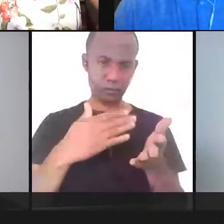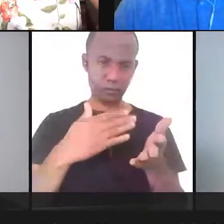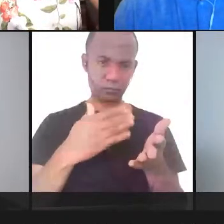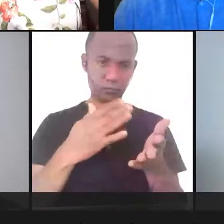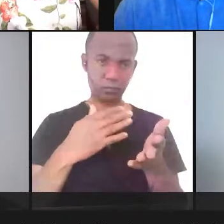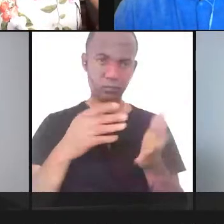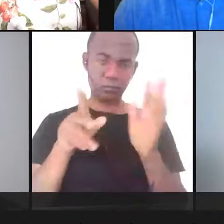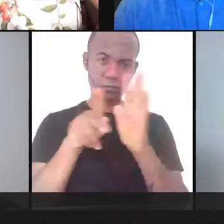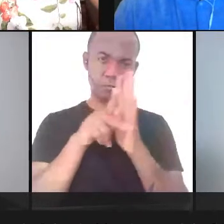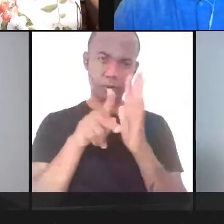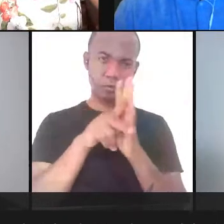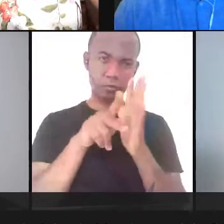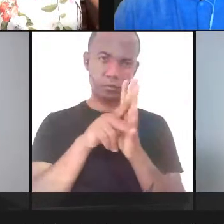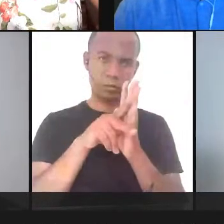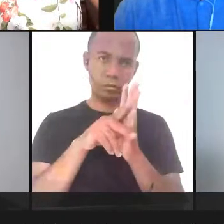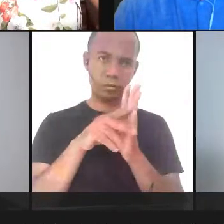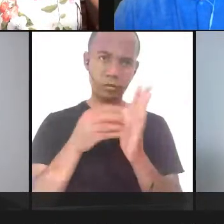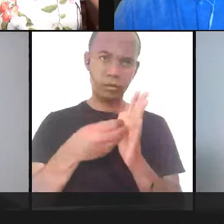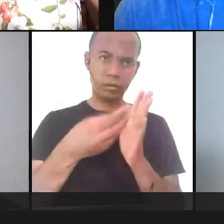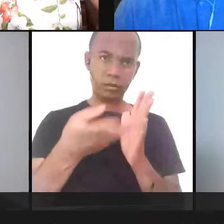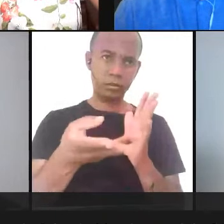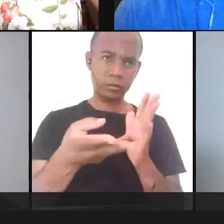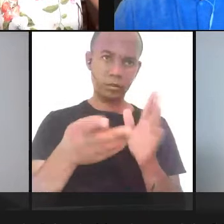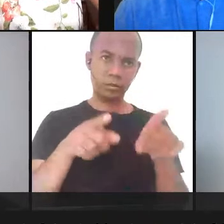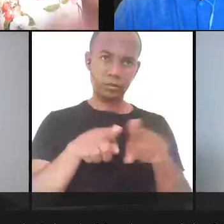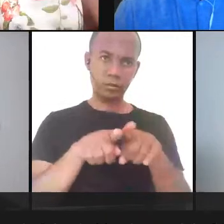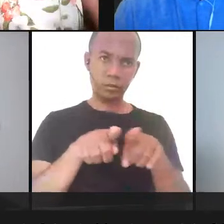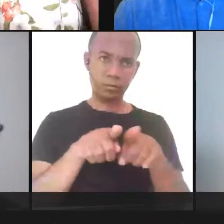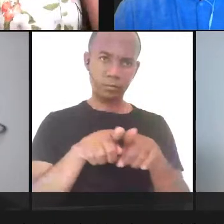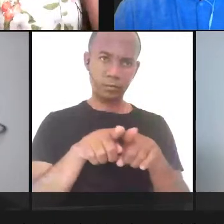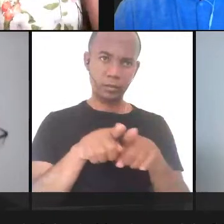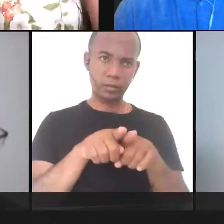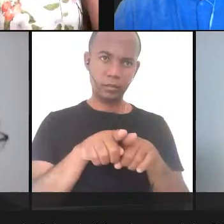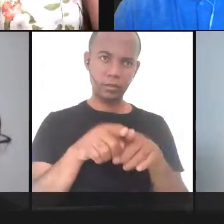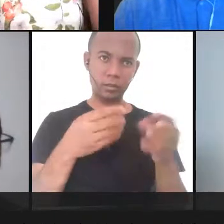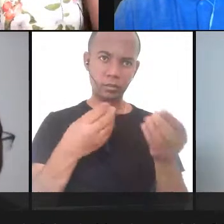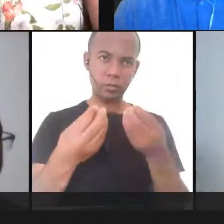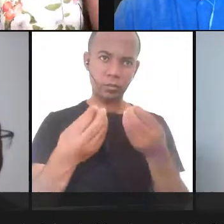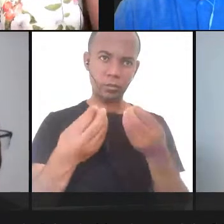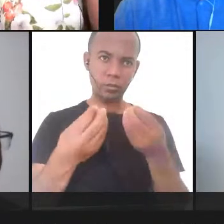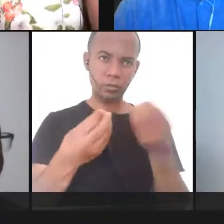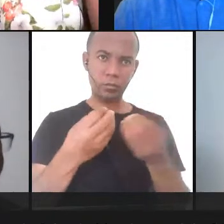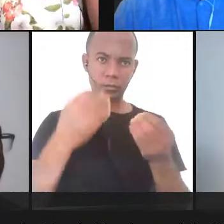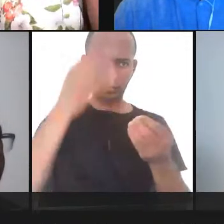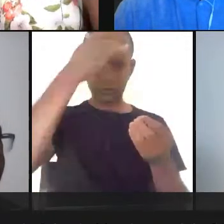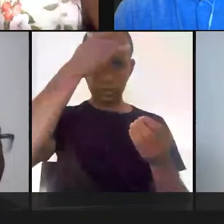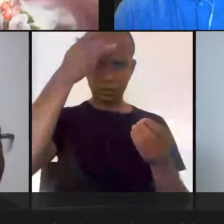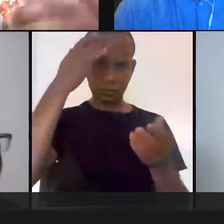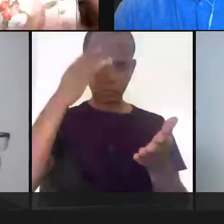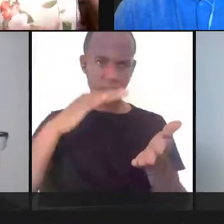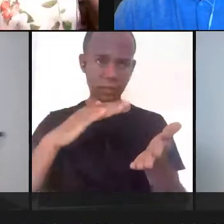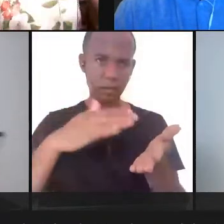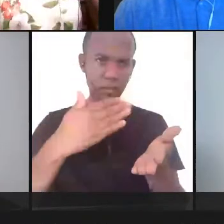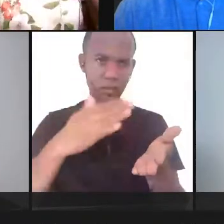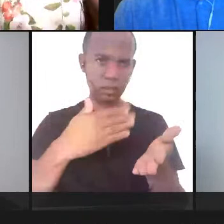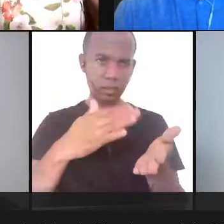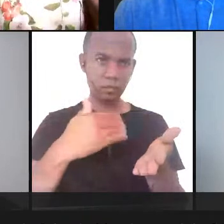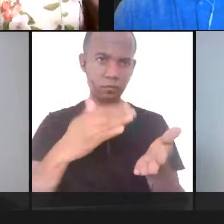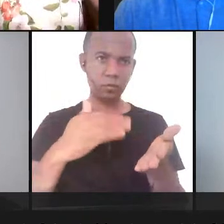Mulano Bacacossa glosou sobre O Mocho, que é um livro sobre o qual